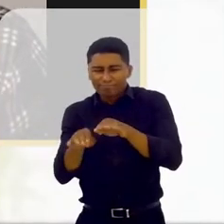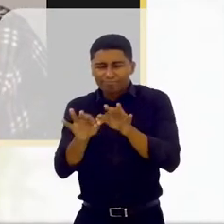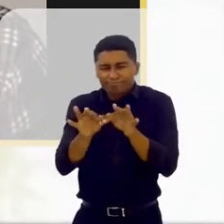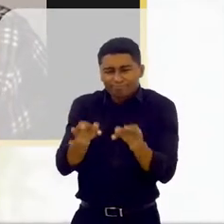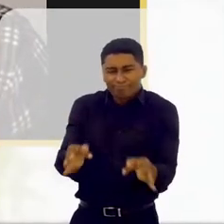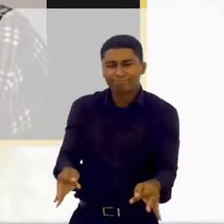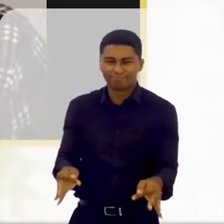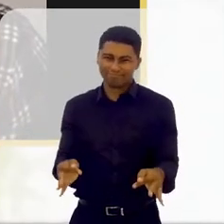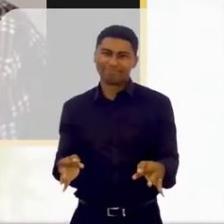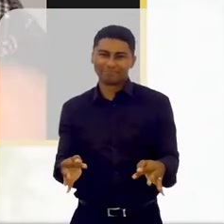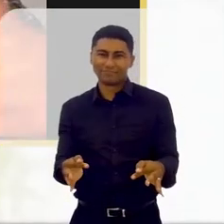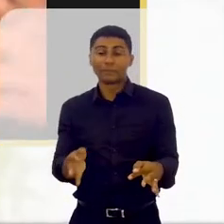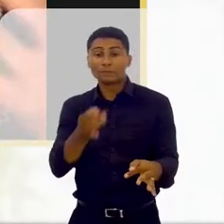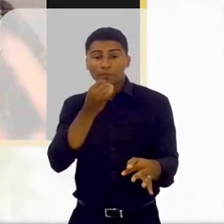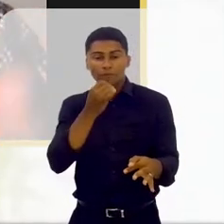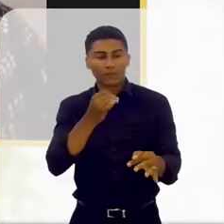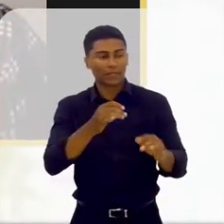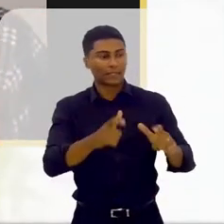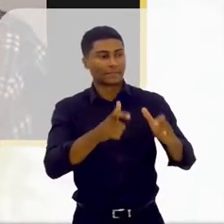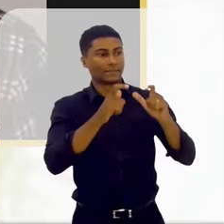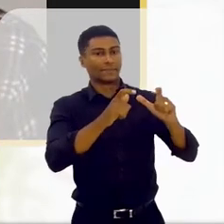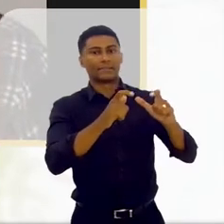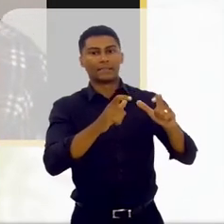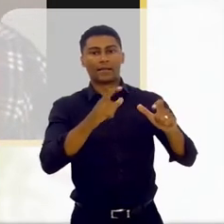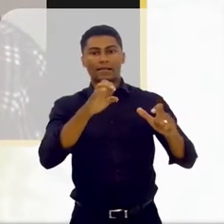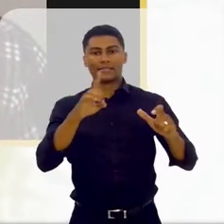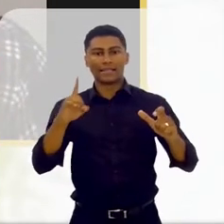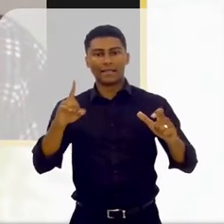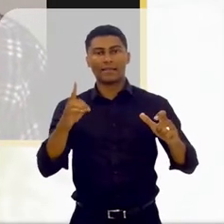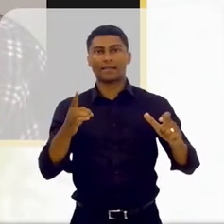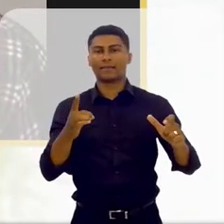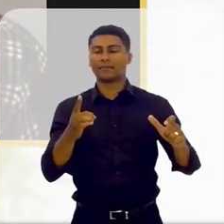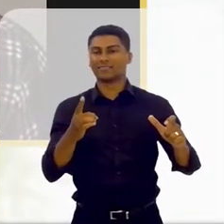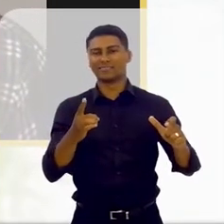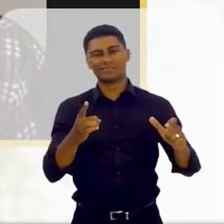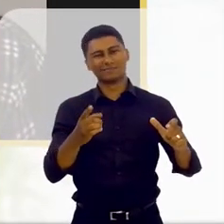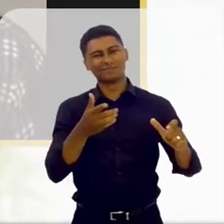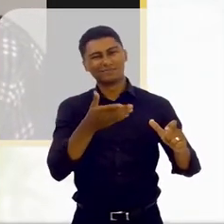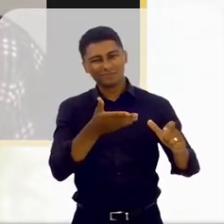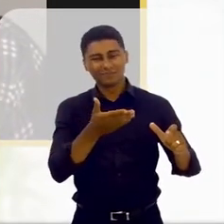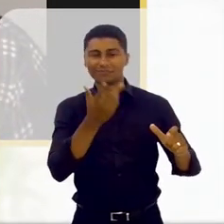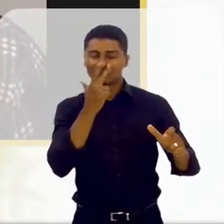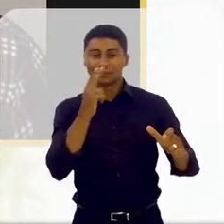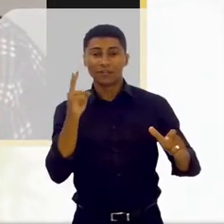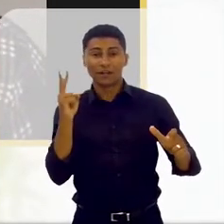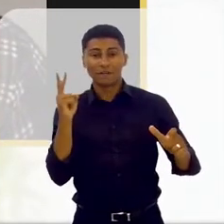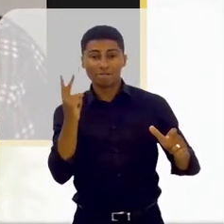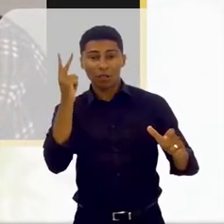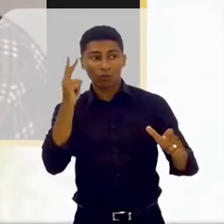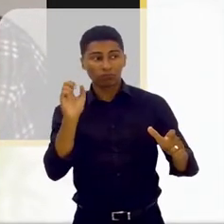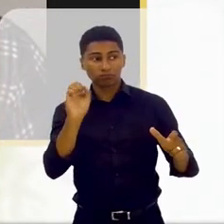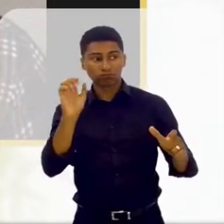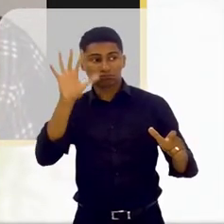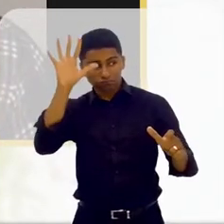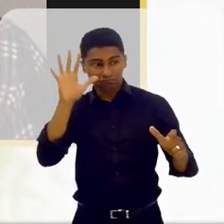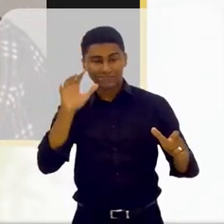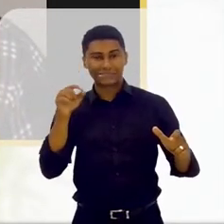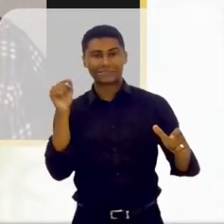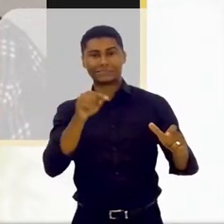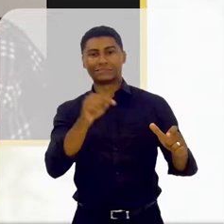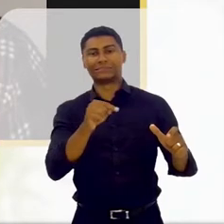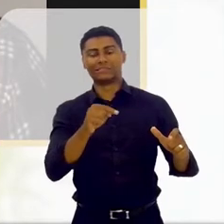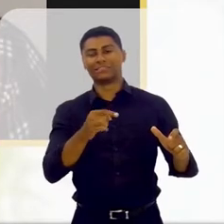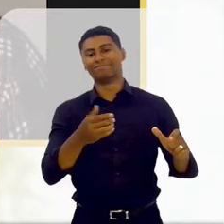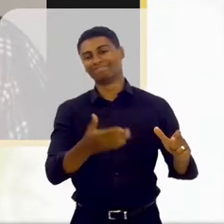até tipo, um CD, essa. CD, que na época, tipo, MP3, era um pouco, um valor um pouco mais significativo, né, na